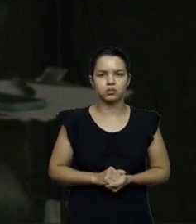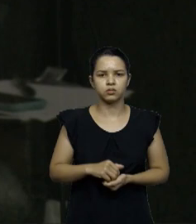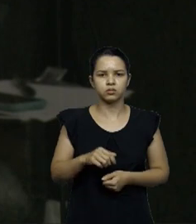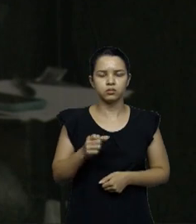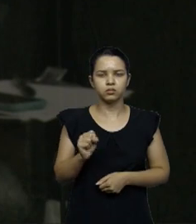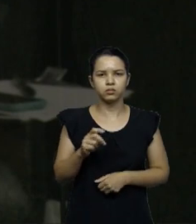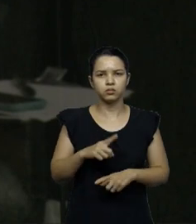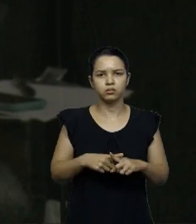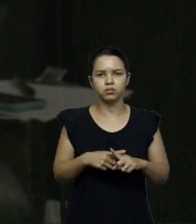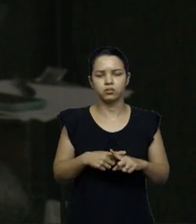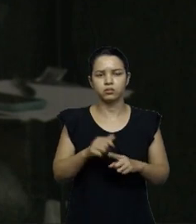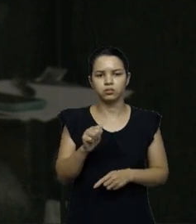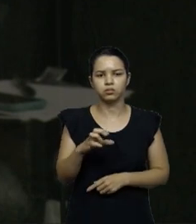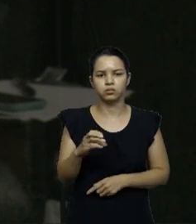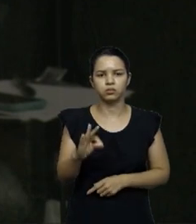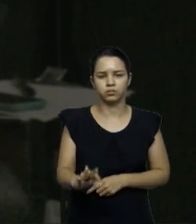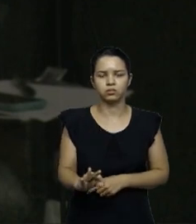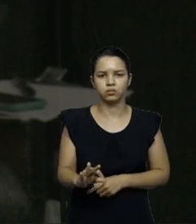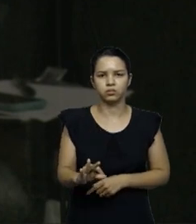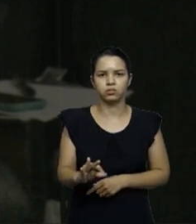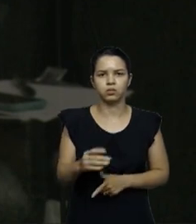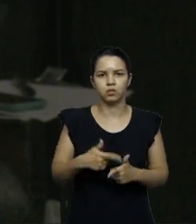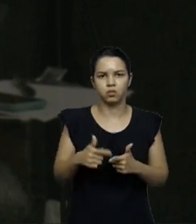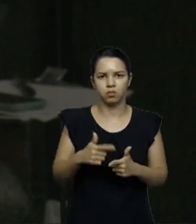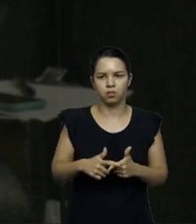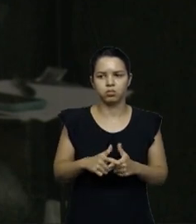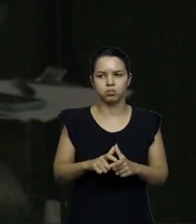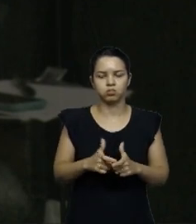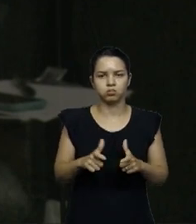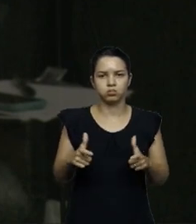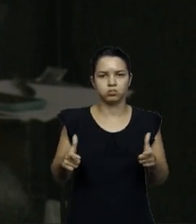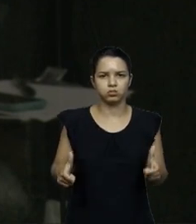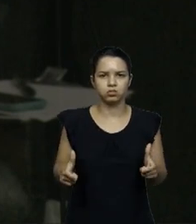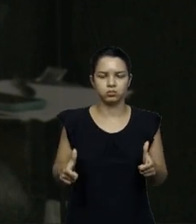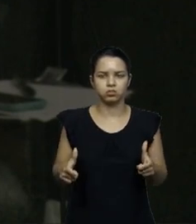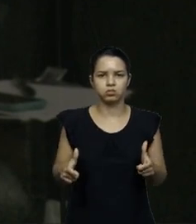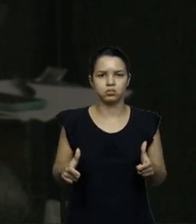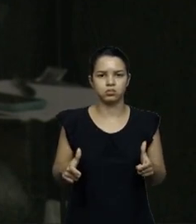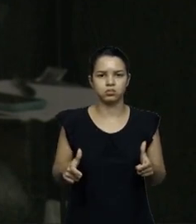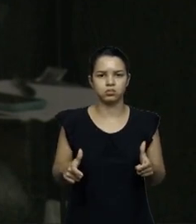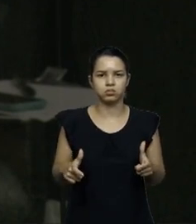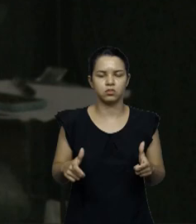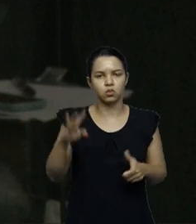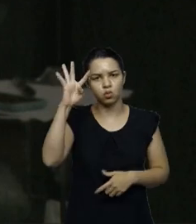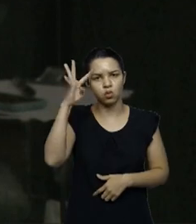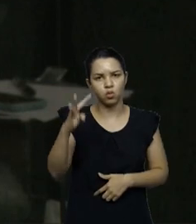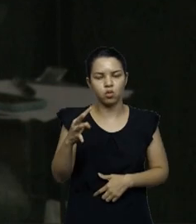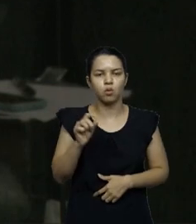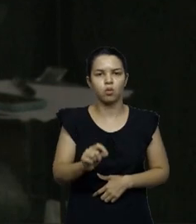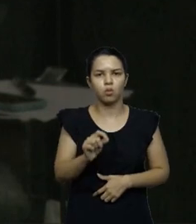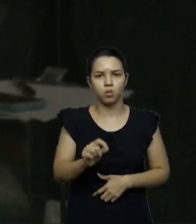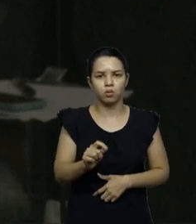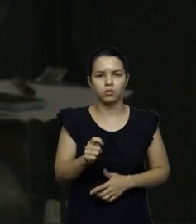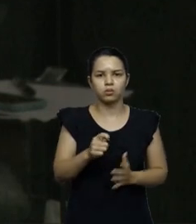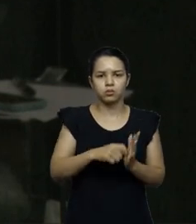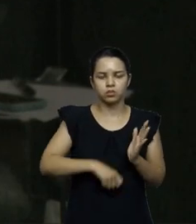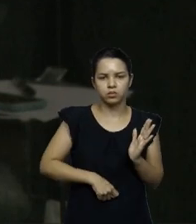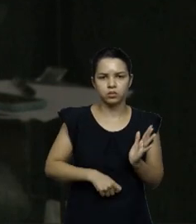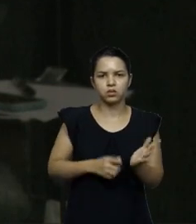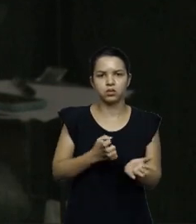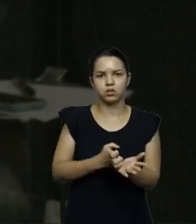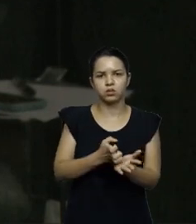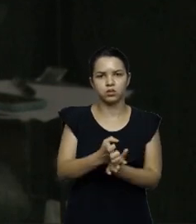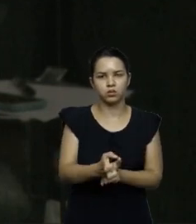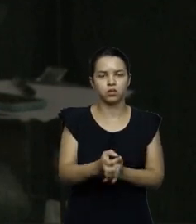acontece os problemas estão se multiplicando então a solução é concurso público efetivação e